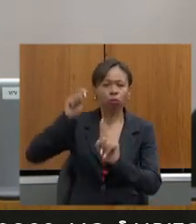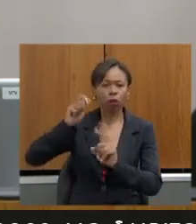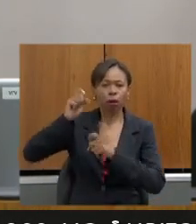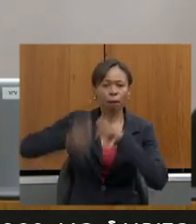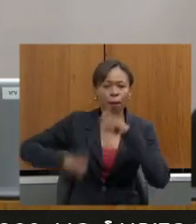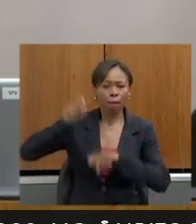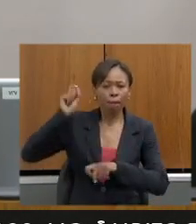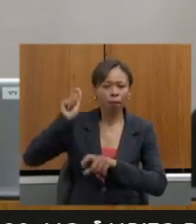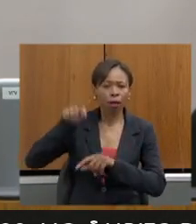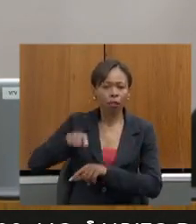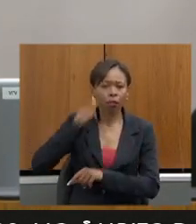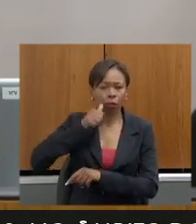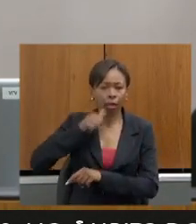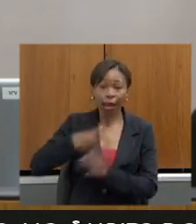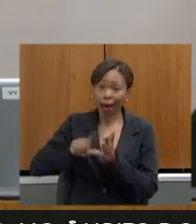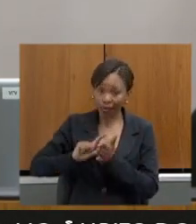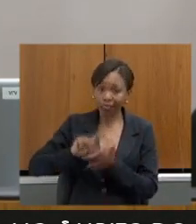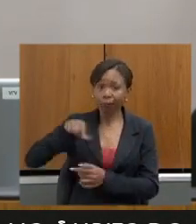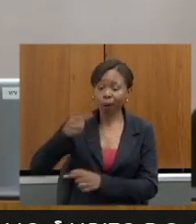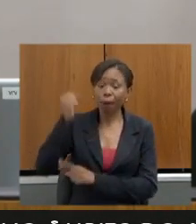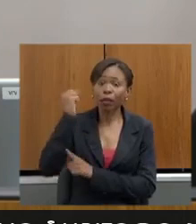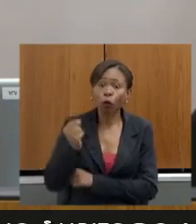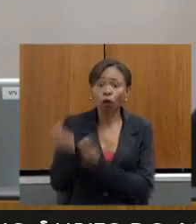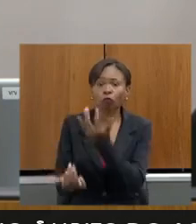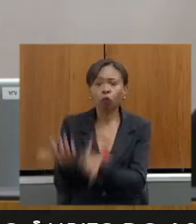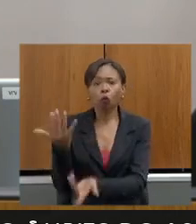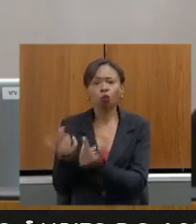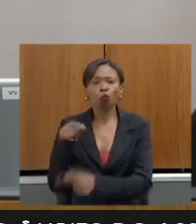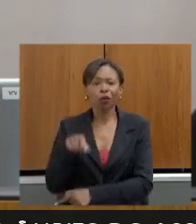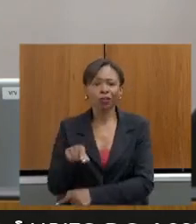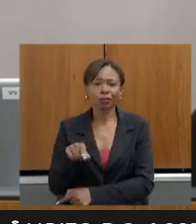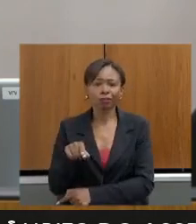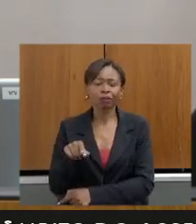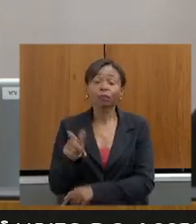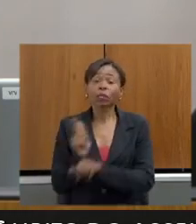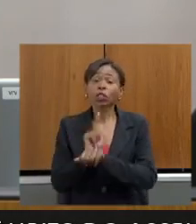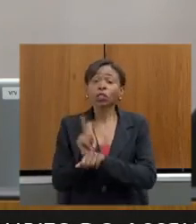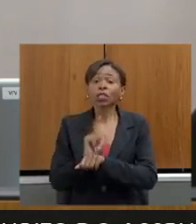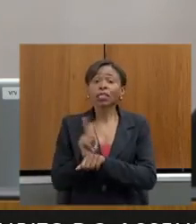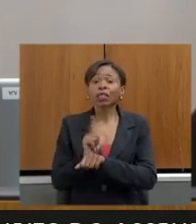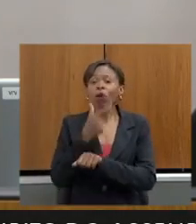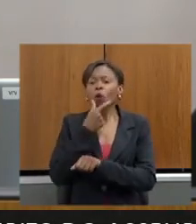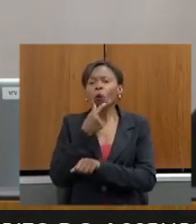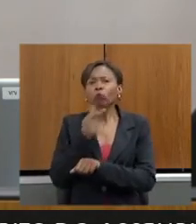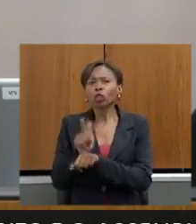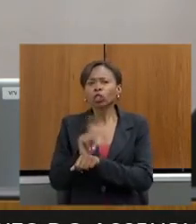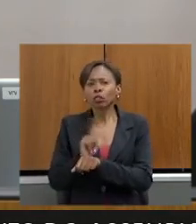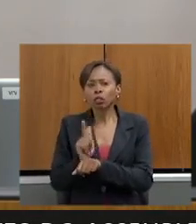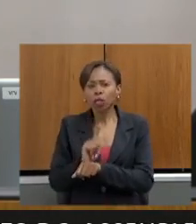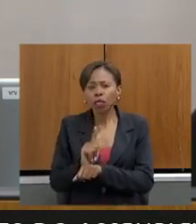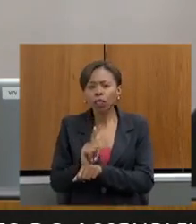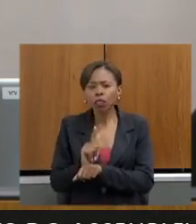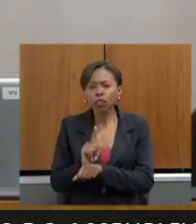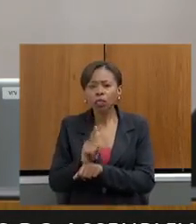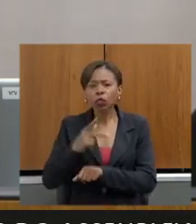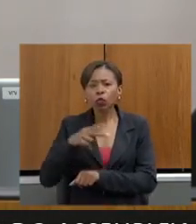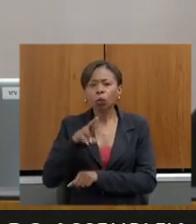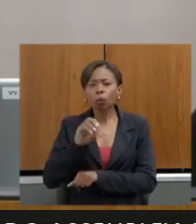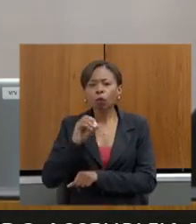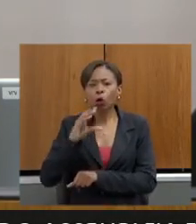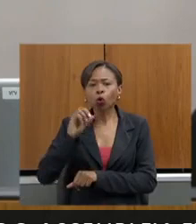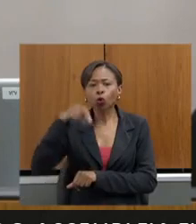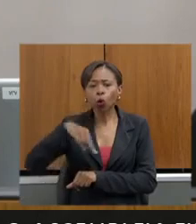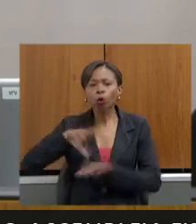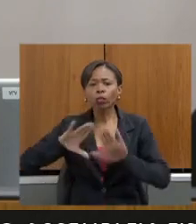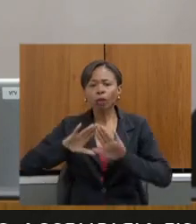antes de matar e botar fogo no carro então era gerente do Procon Assembleia chamado Alexandre Werneck